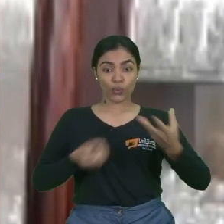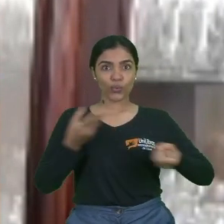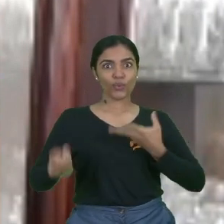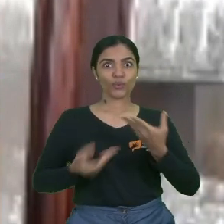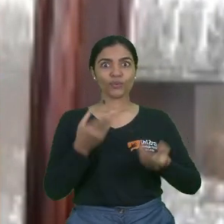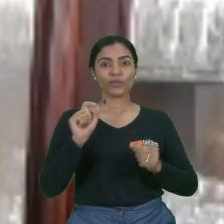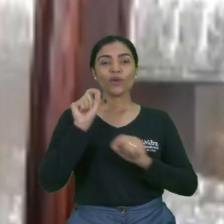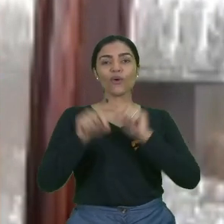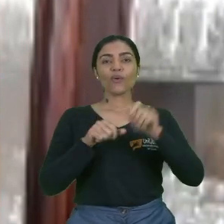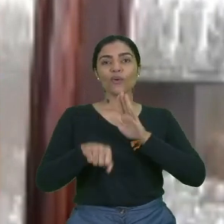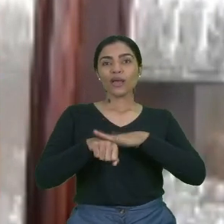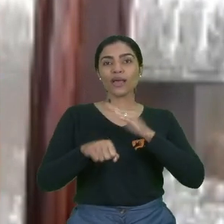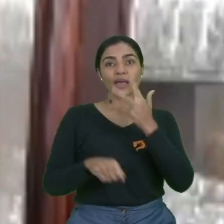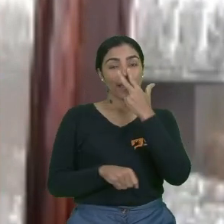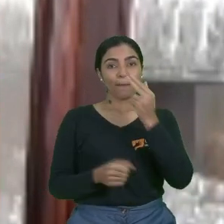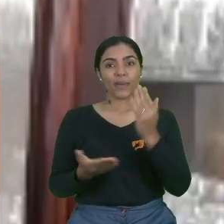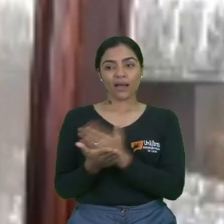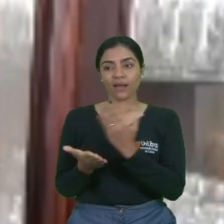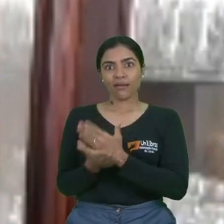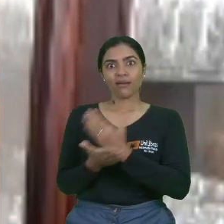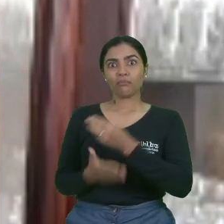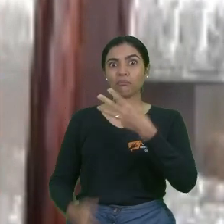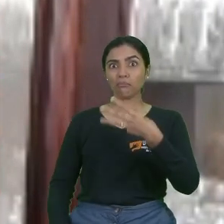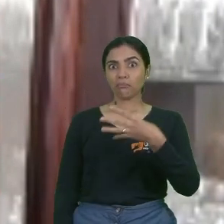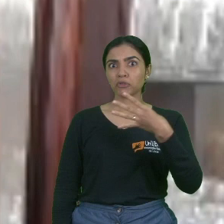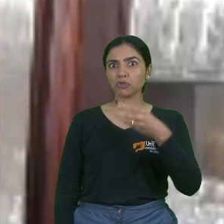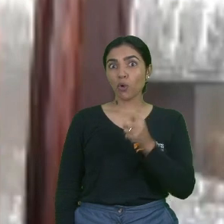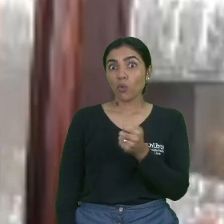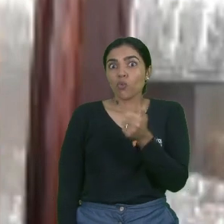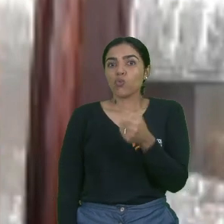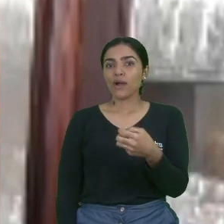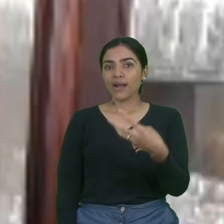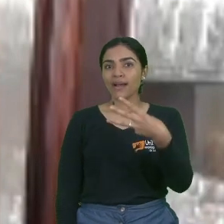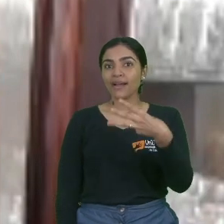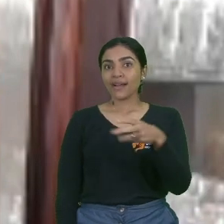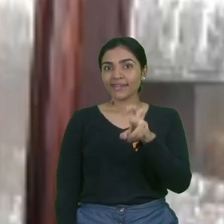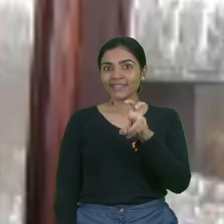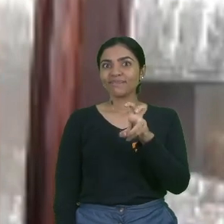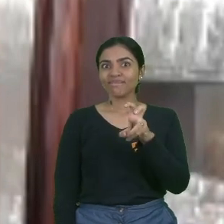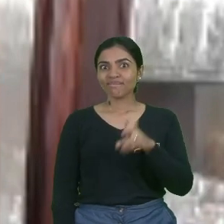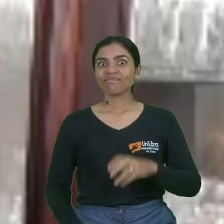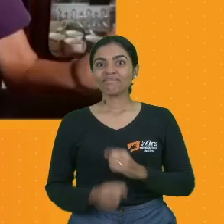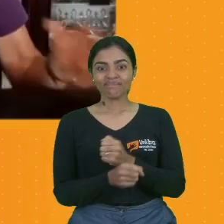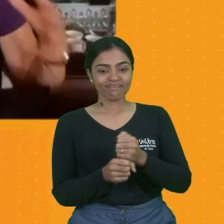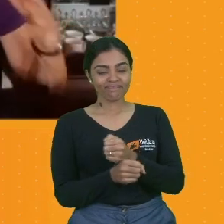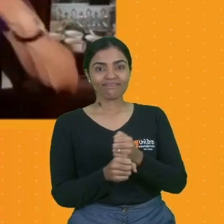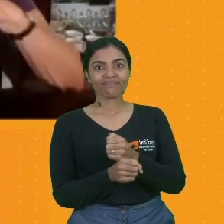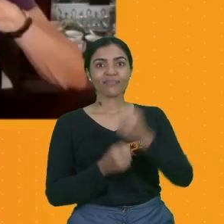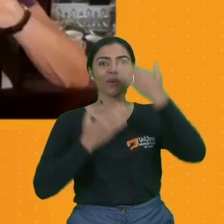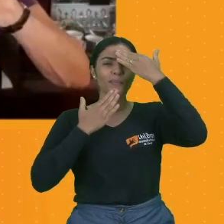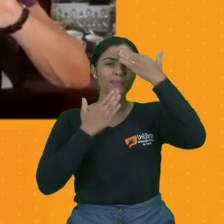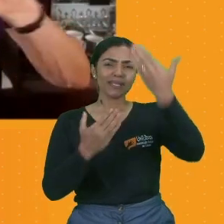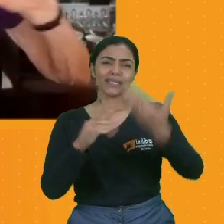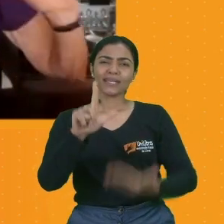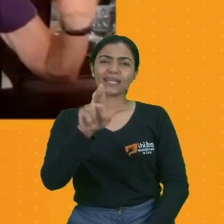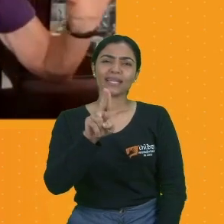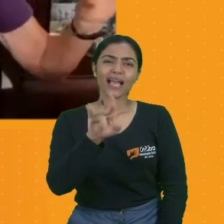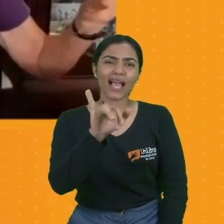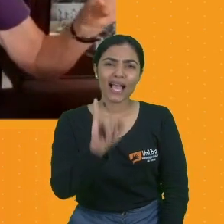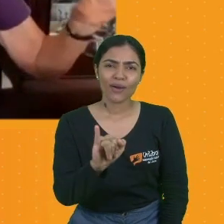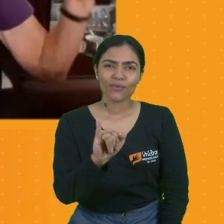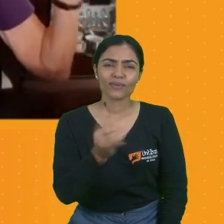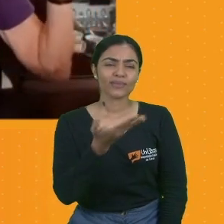livrinho olha 3435 Muitíssimo obrigada Lauri grande